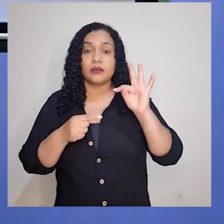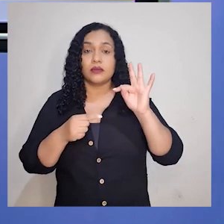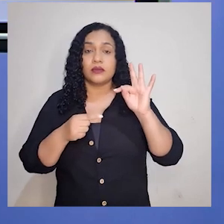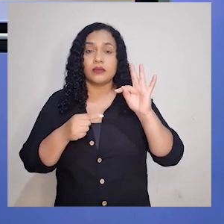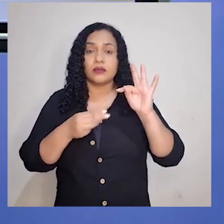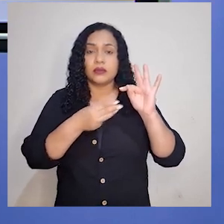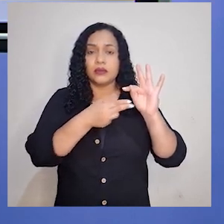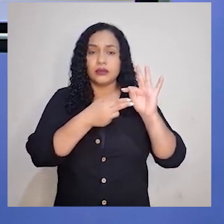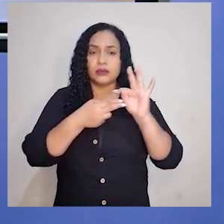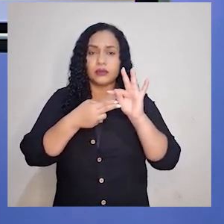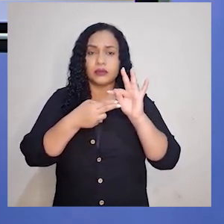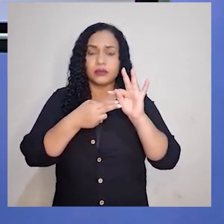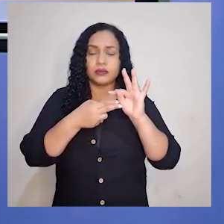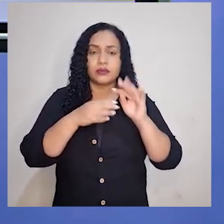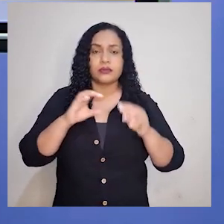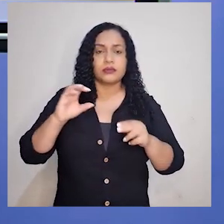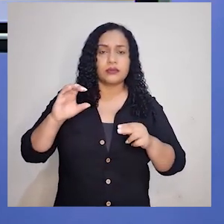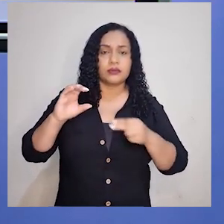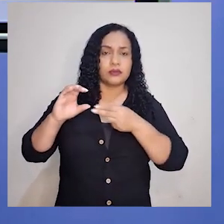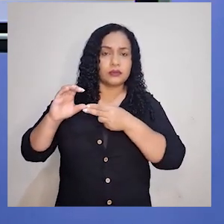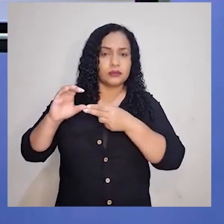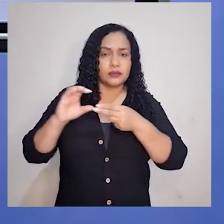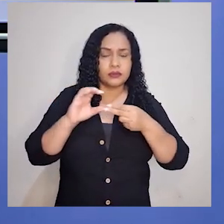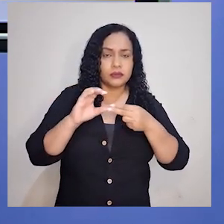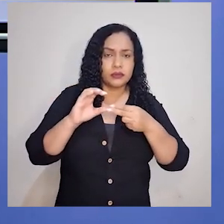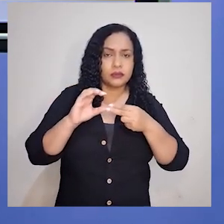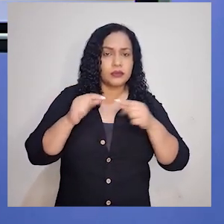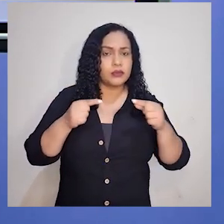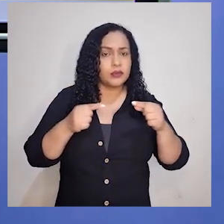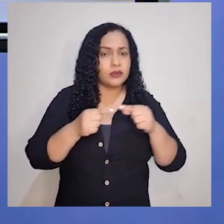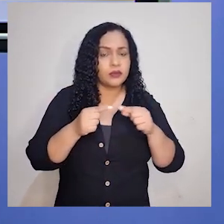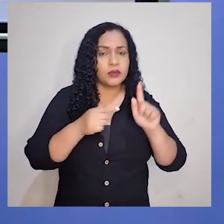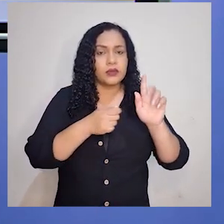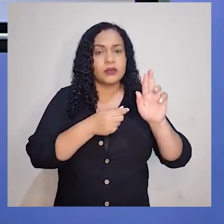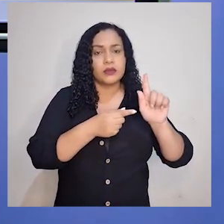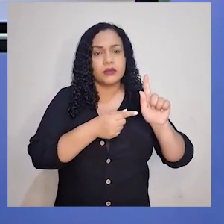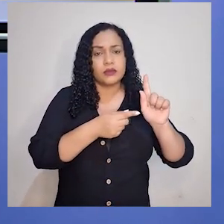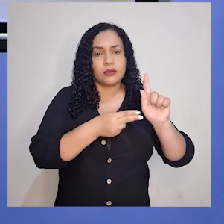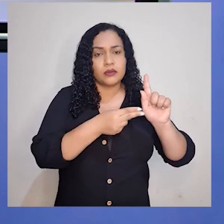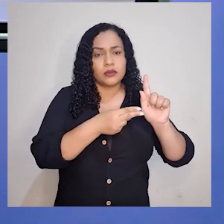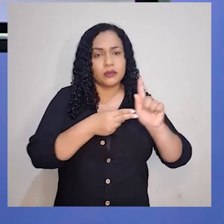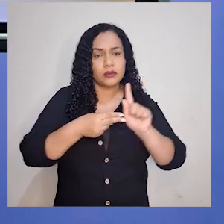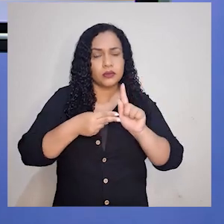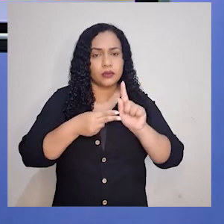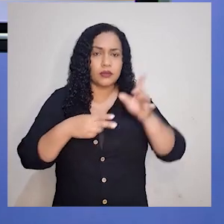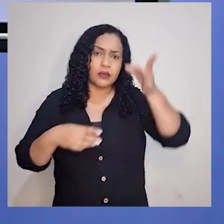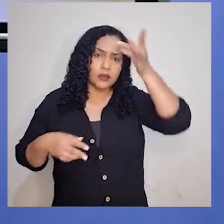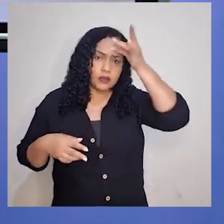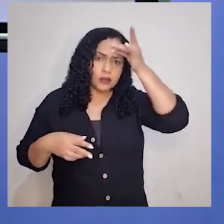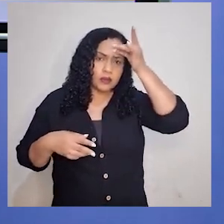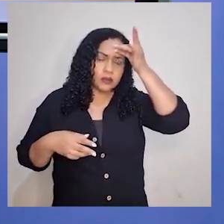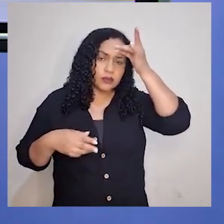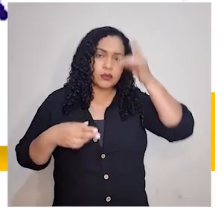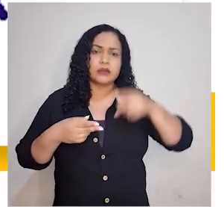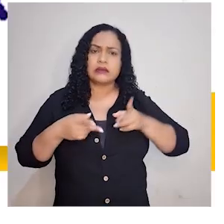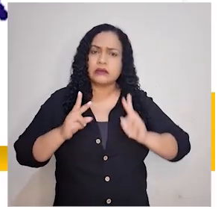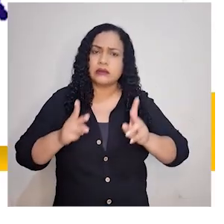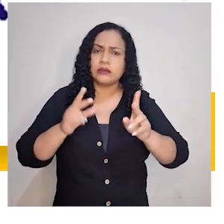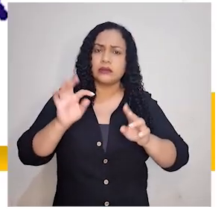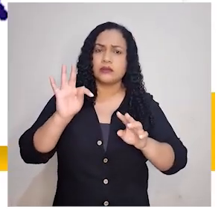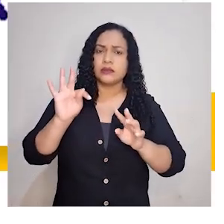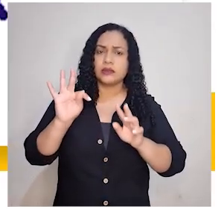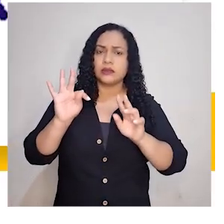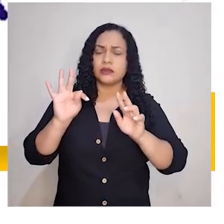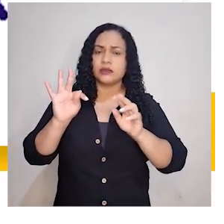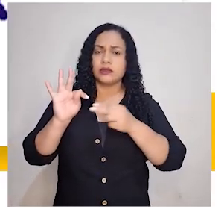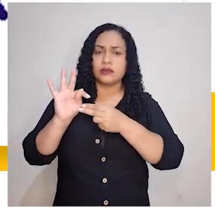o pareamento com a timina. E a citosina só vai fazer o pareamento com a guanina. Então, gravem esse